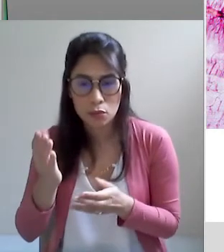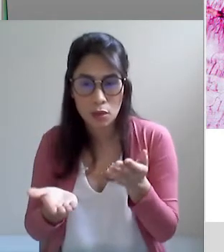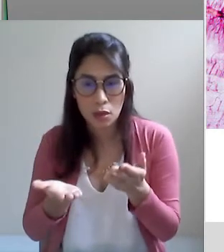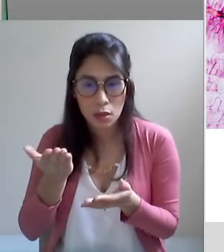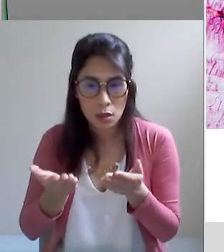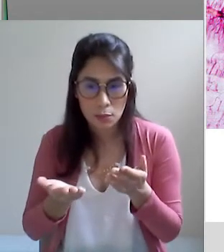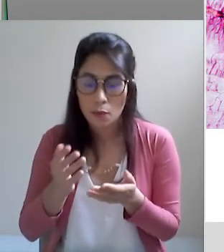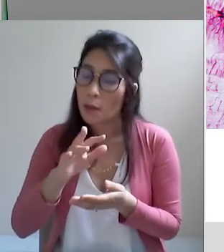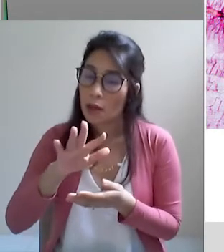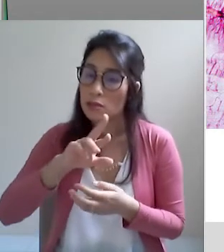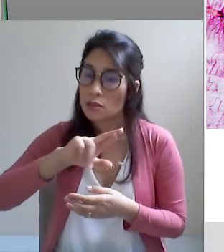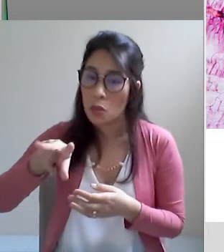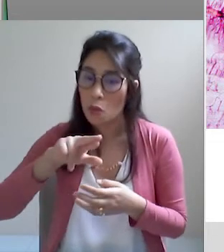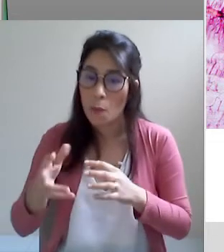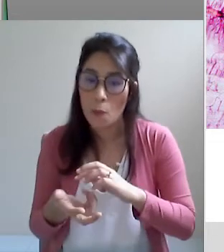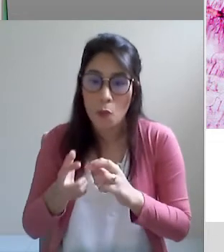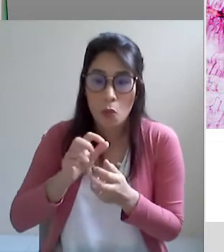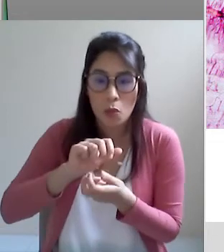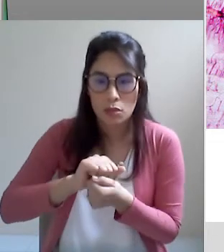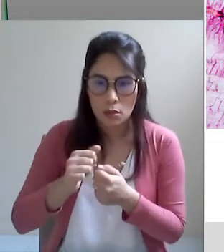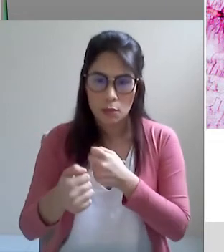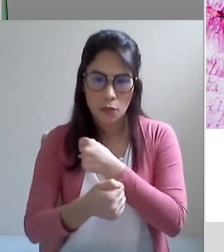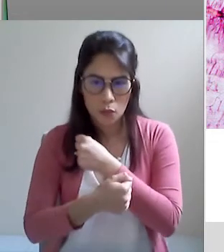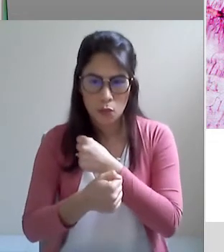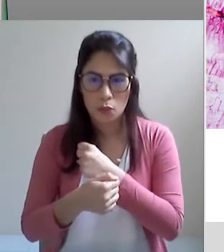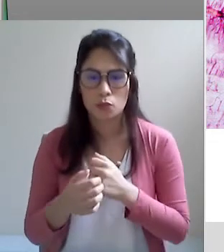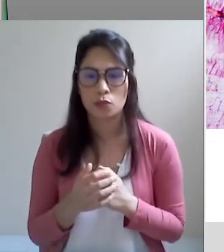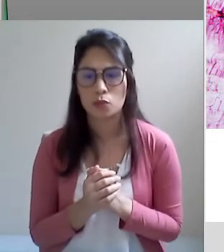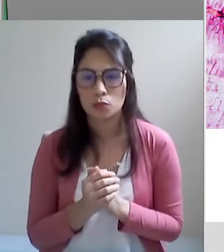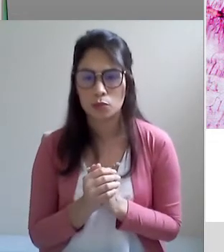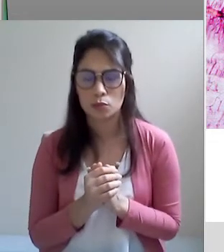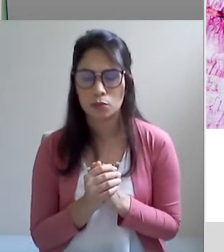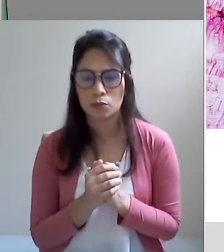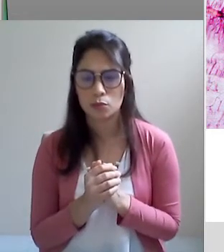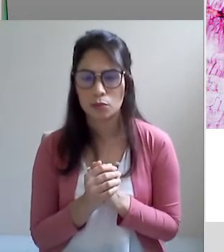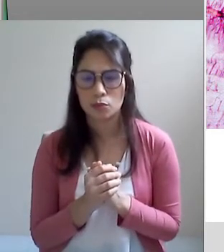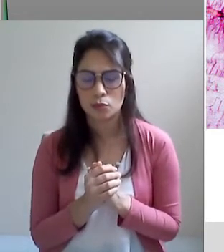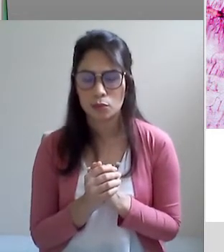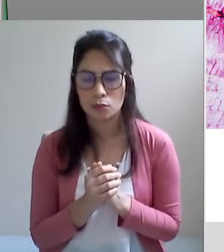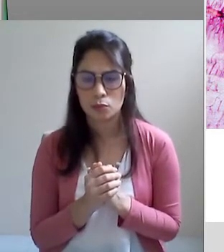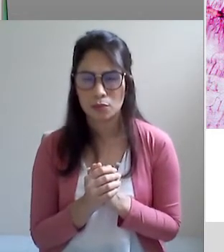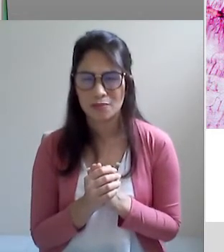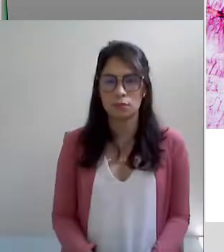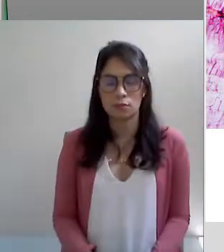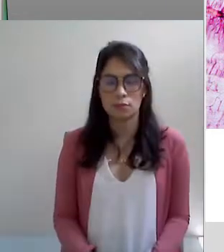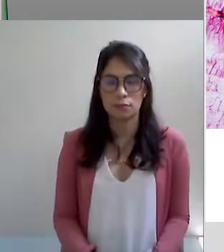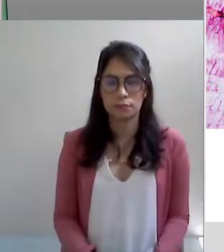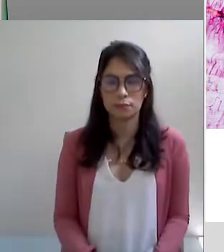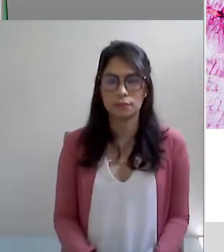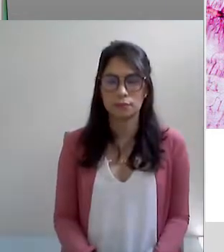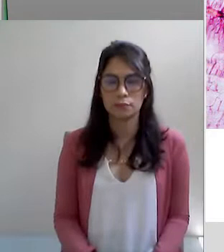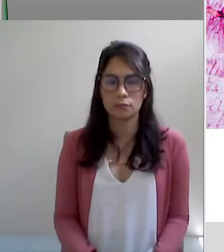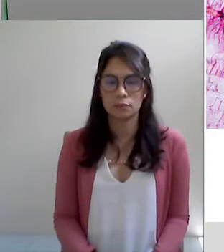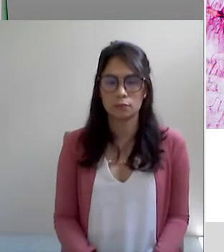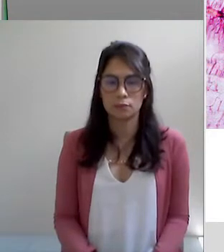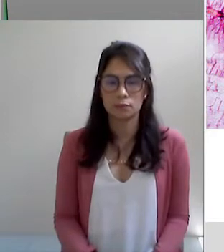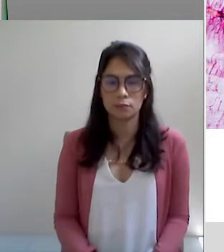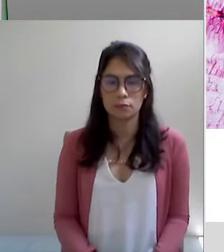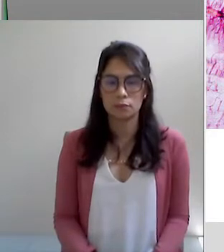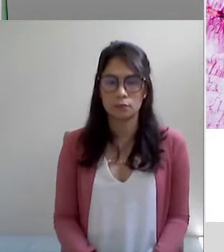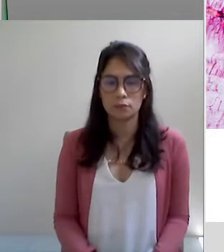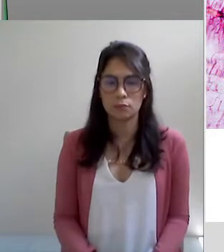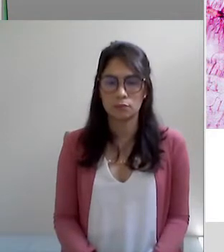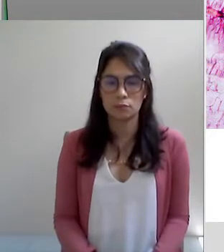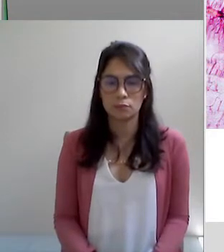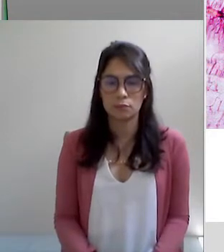osteocítica. A função reabsortiva refere-se à ação de manter a homeostasia de cálcio e não